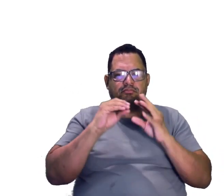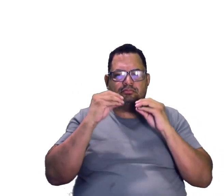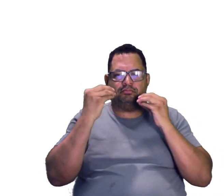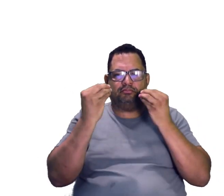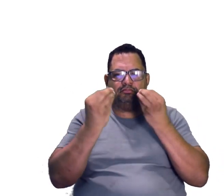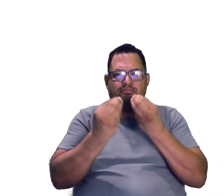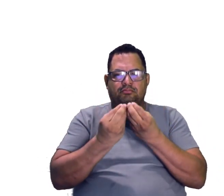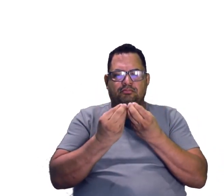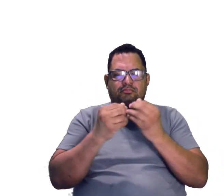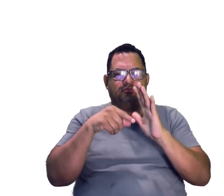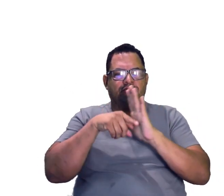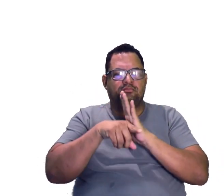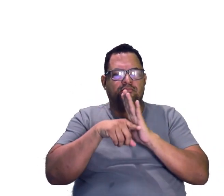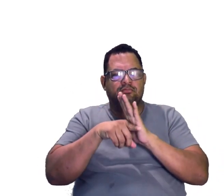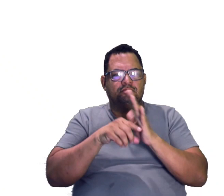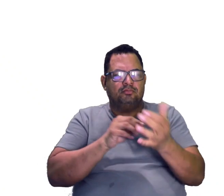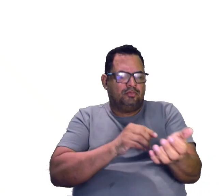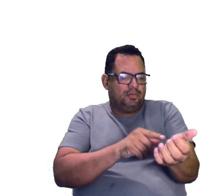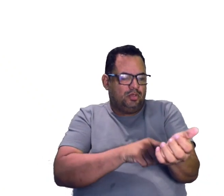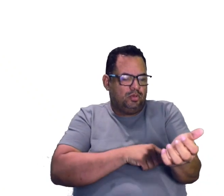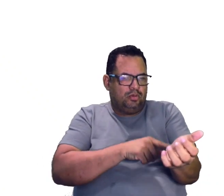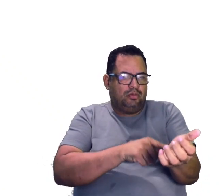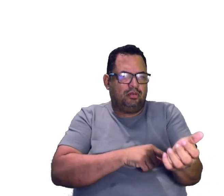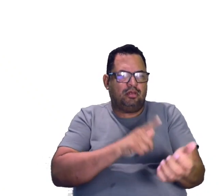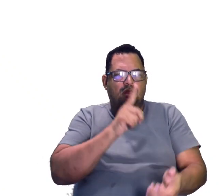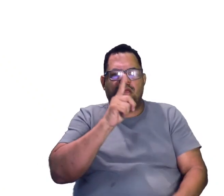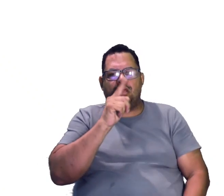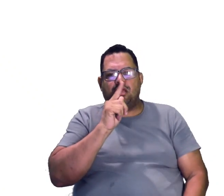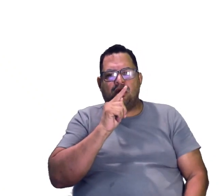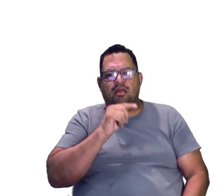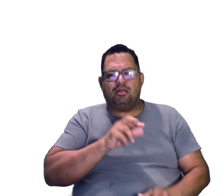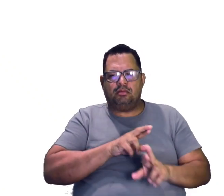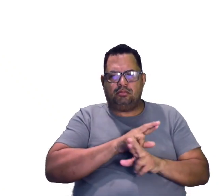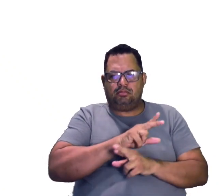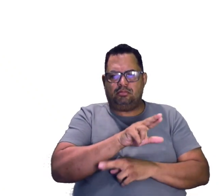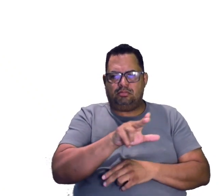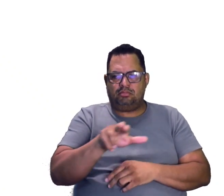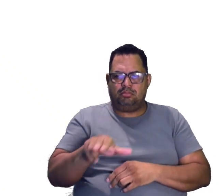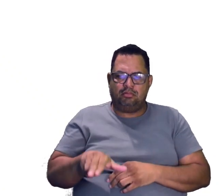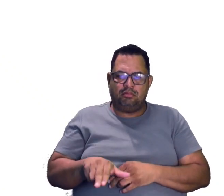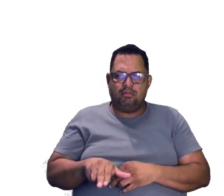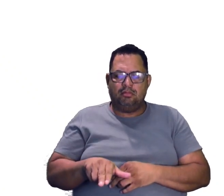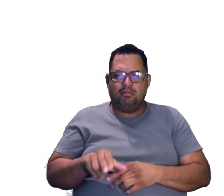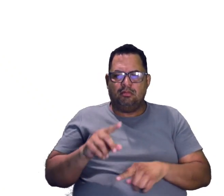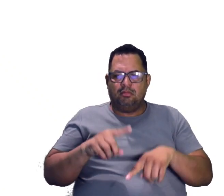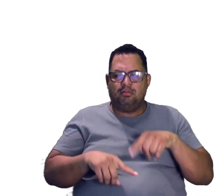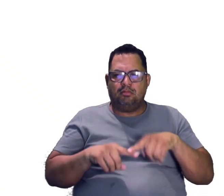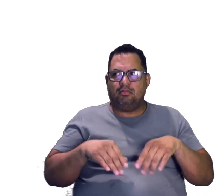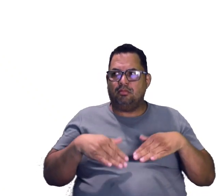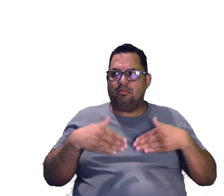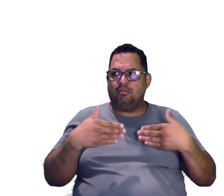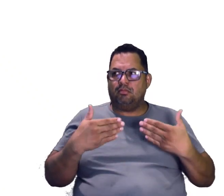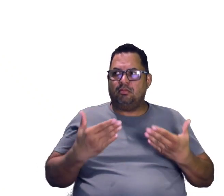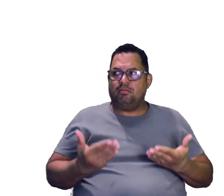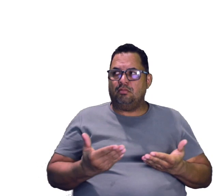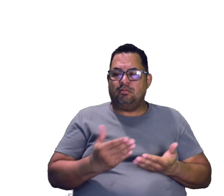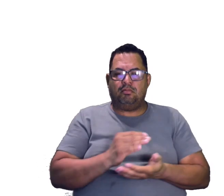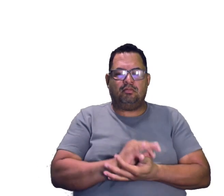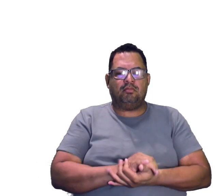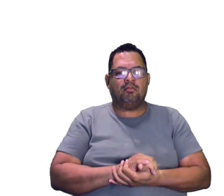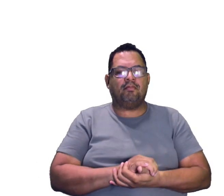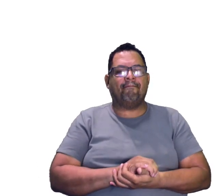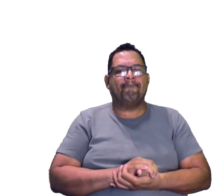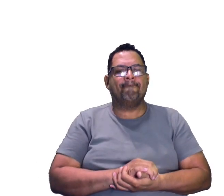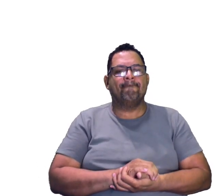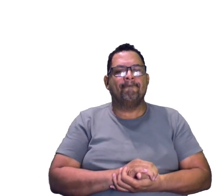substâncias, analisar o sangue, analisar a água, analisar, enfim. Então, você descobrir que substâncias estão presentes no determinado